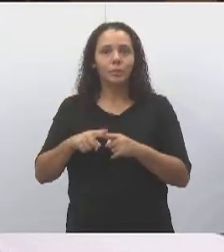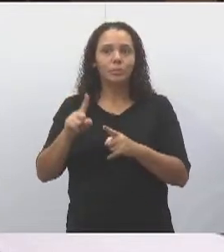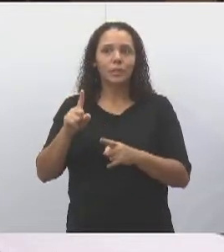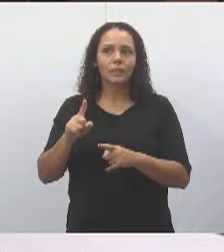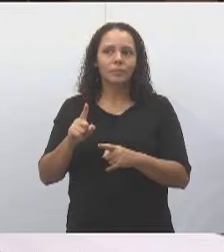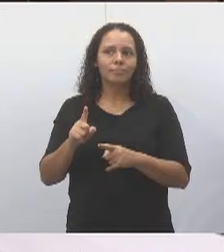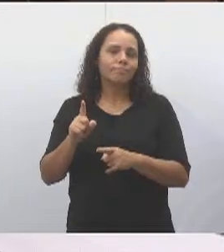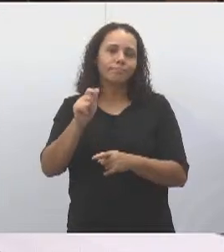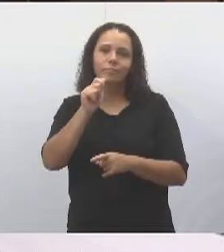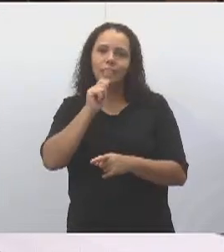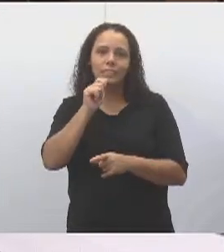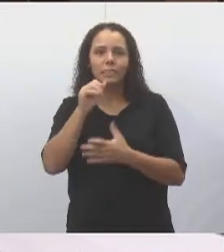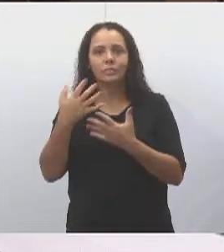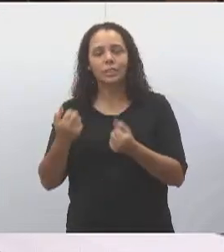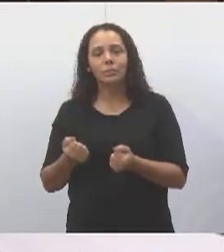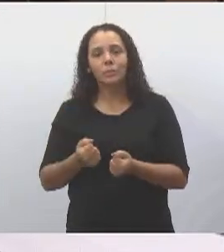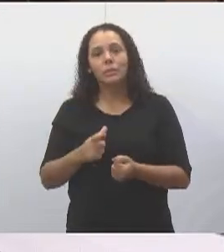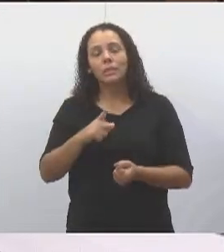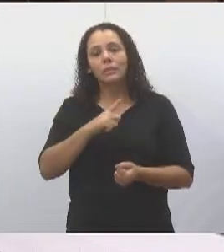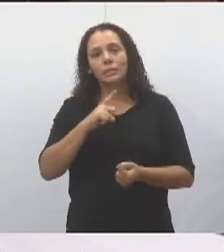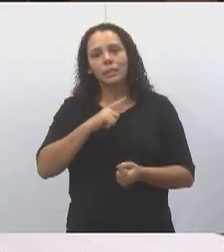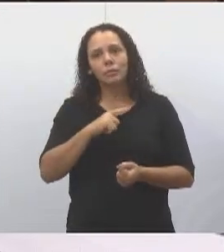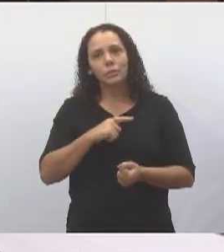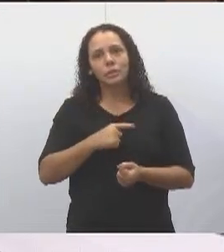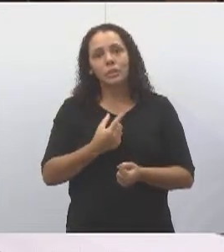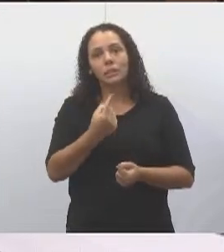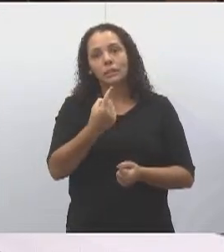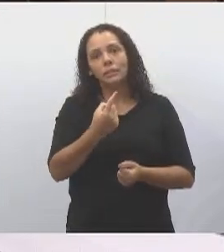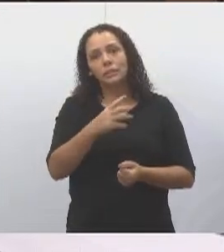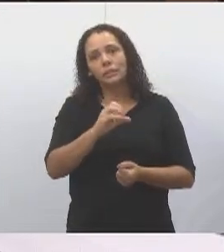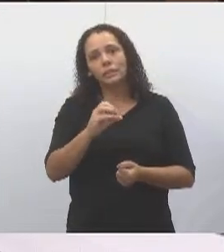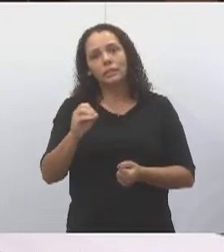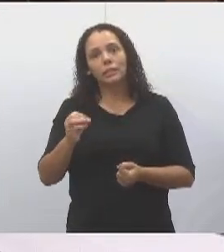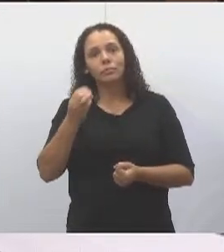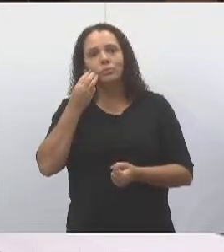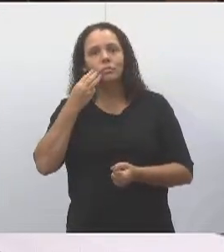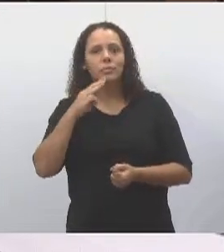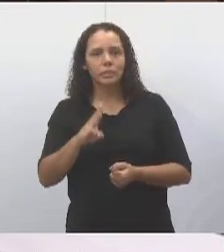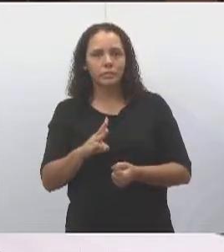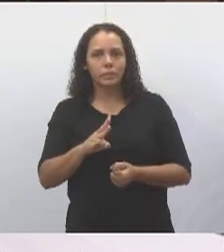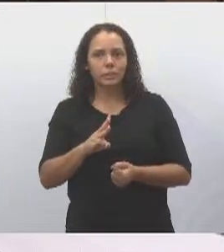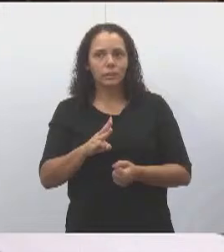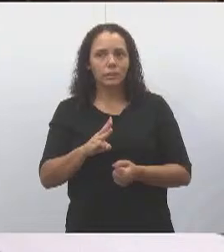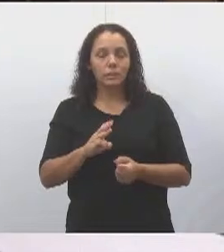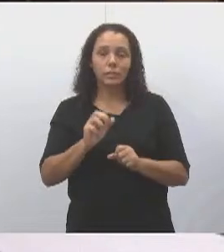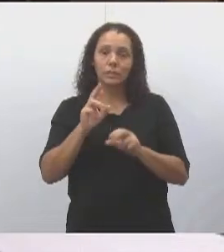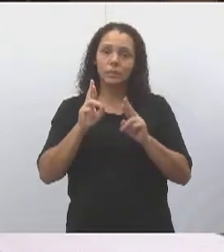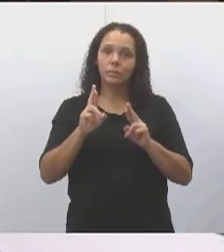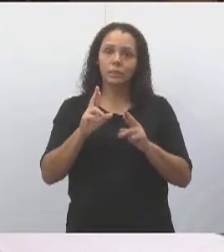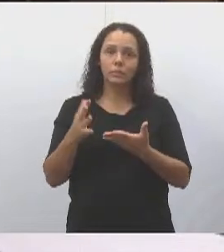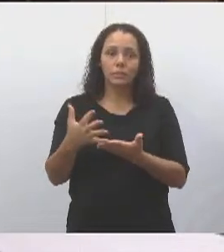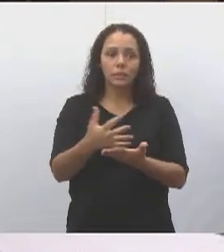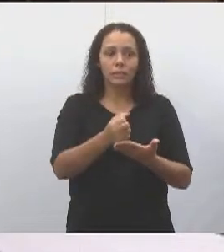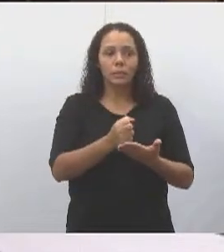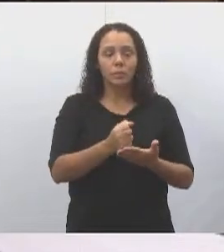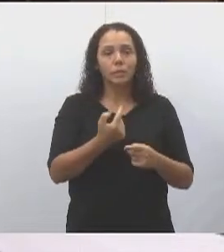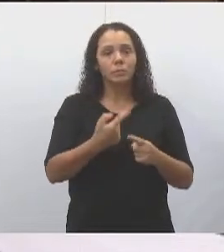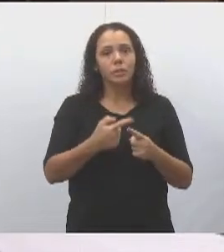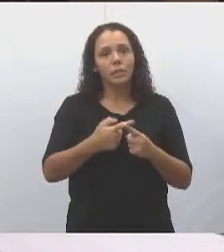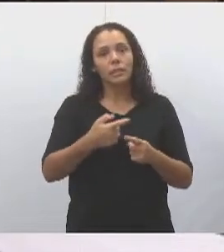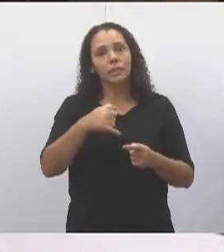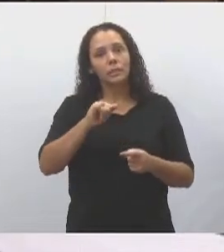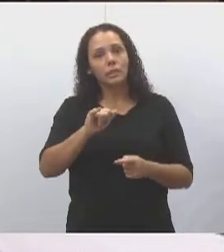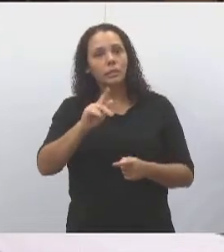para receber de débitos, de dívidas que os contribuintes têm para com o nosso município. Isso também era uma